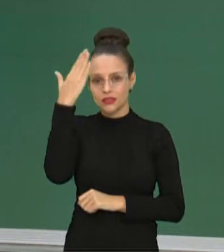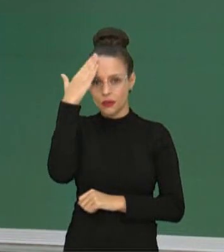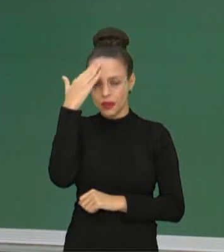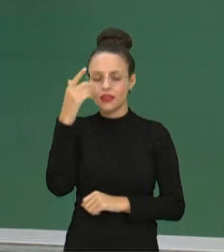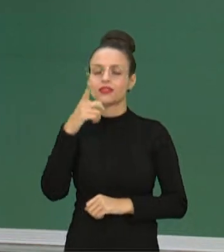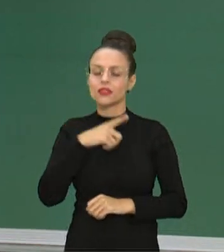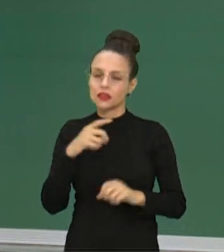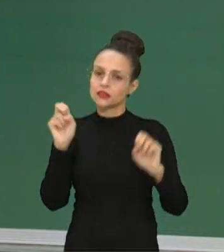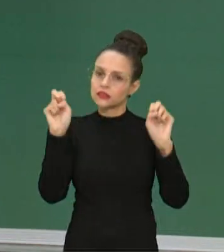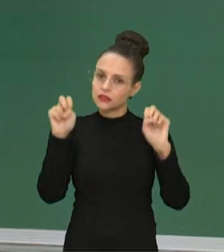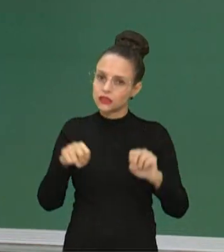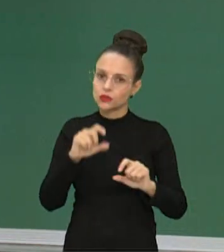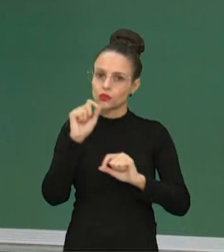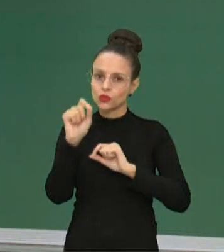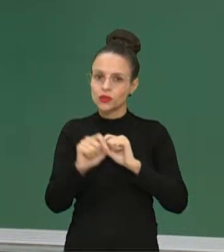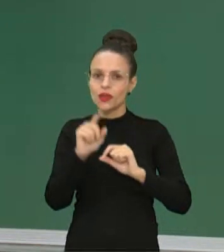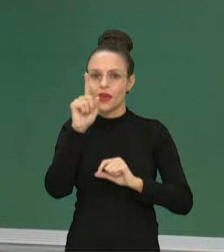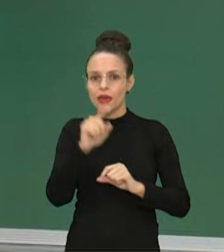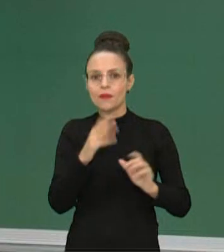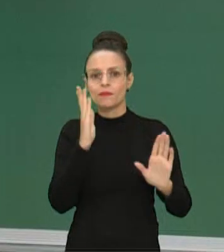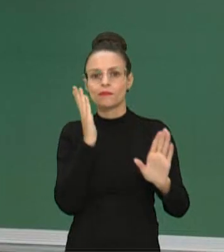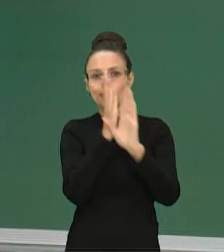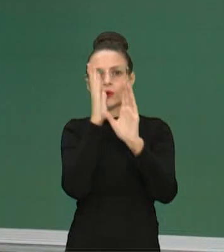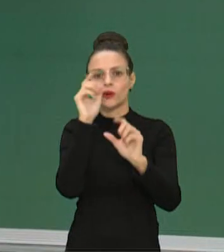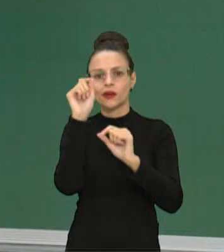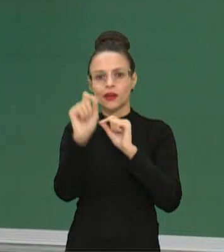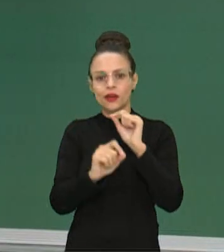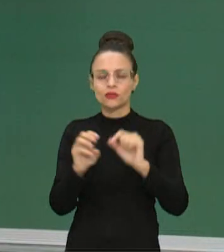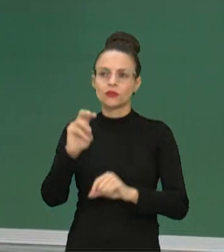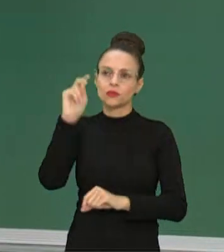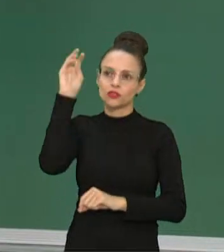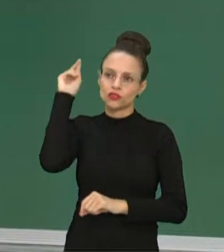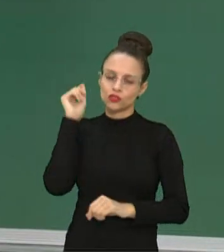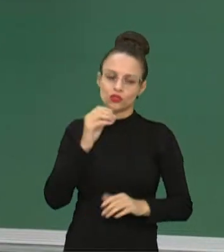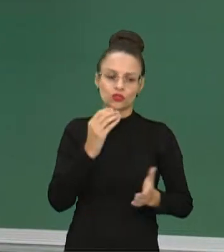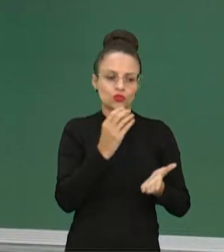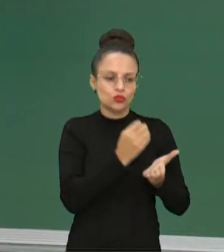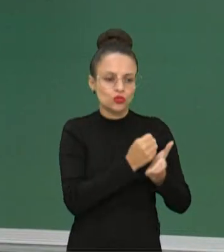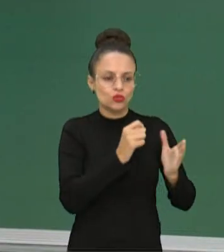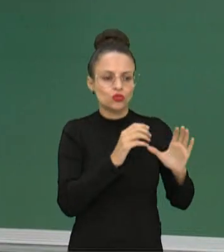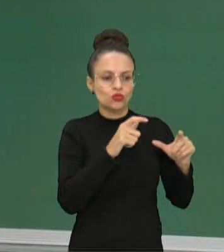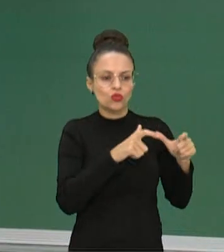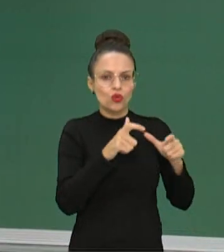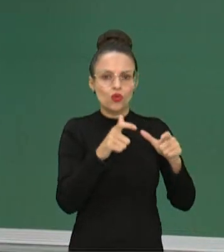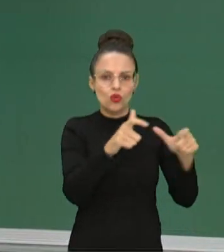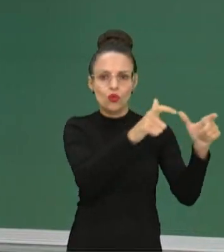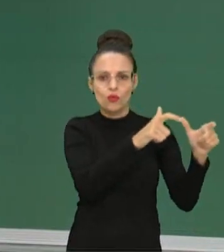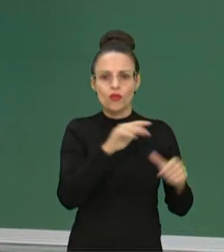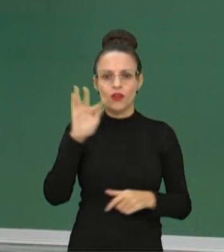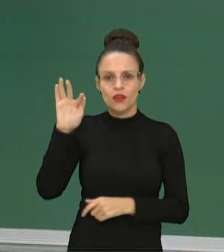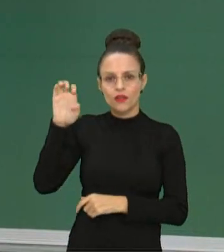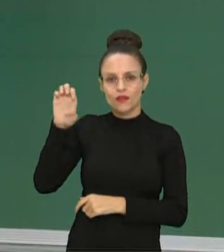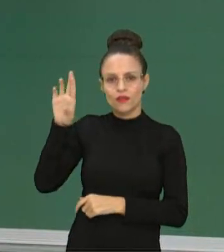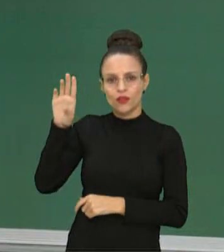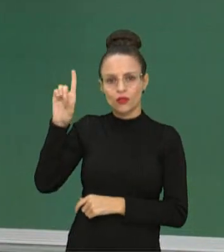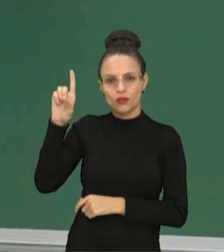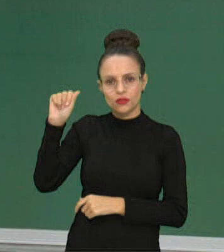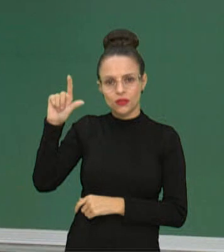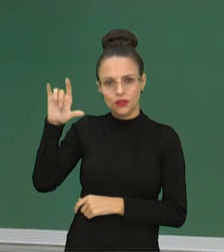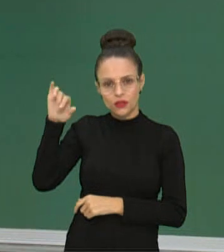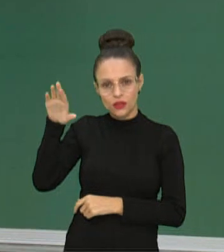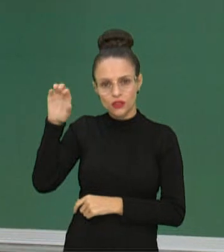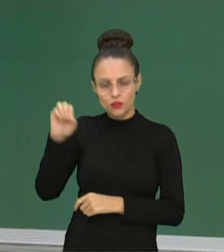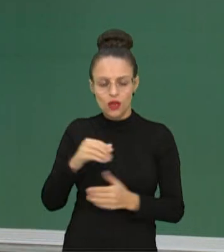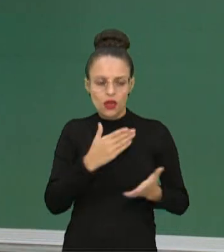existe sim, e isso é fruto lá do feudalismo, onde se construiu, ou no momento que se